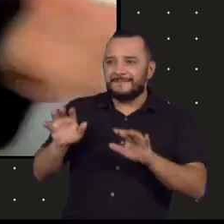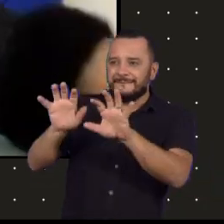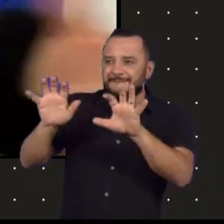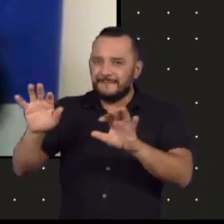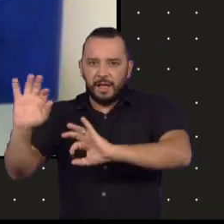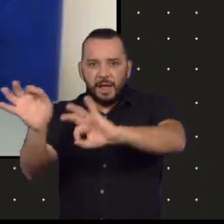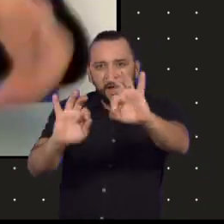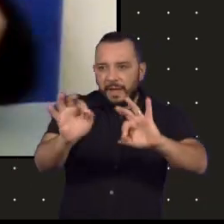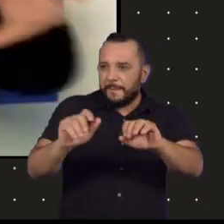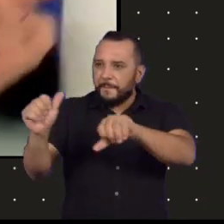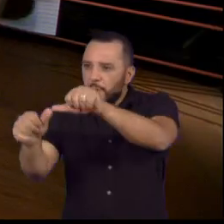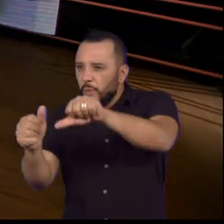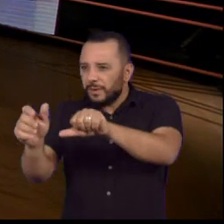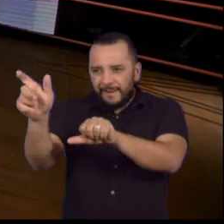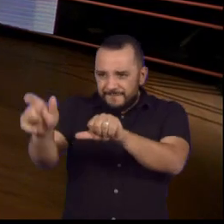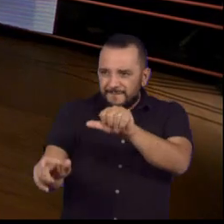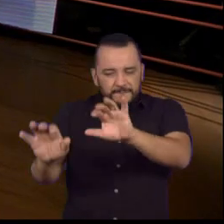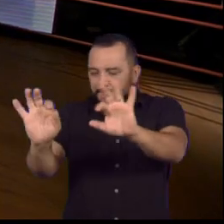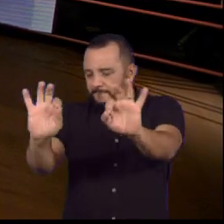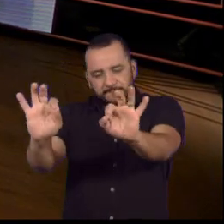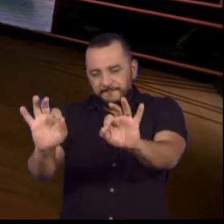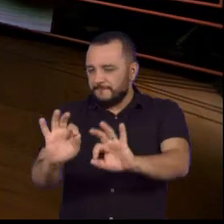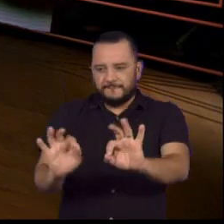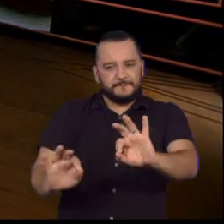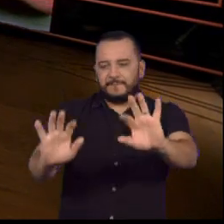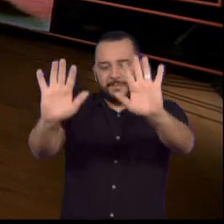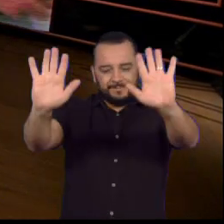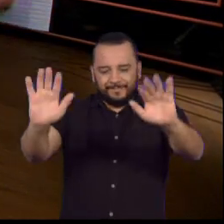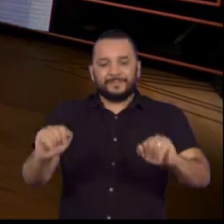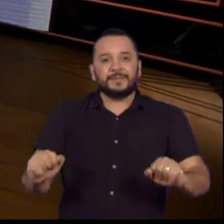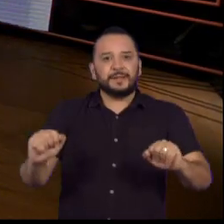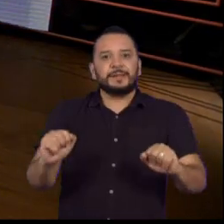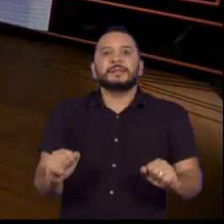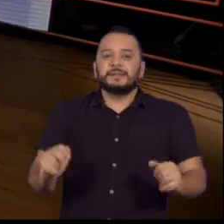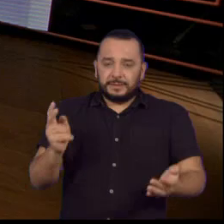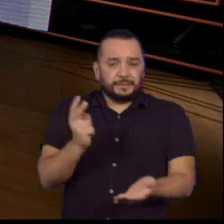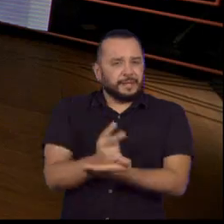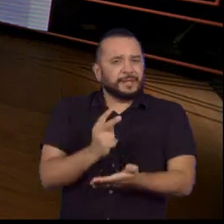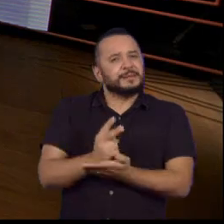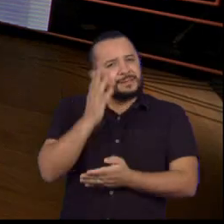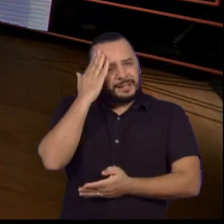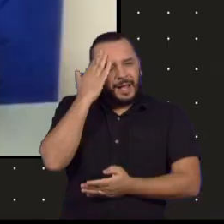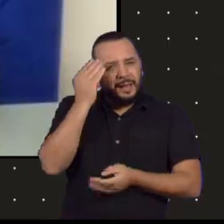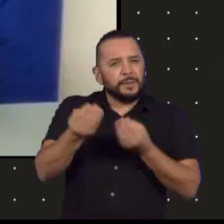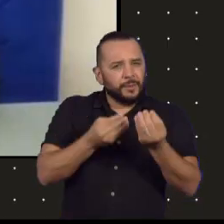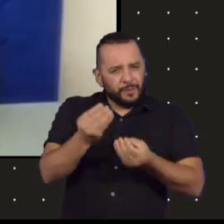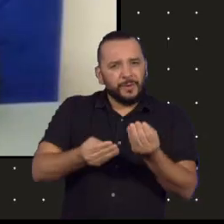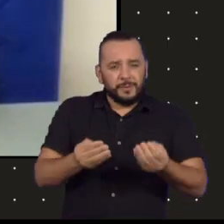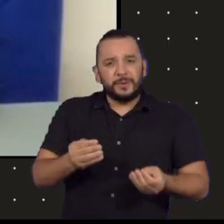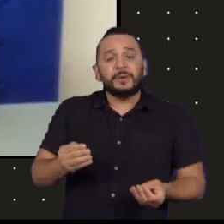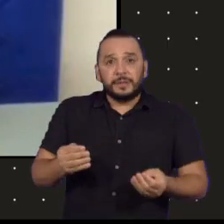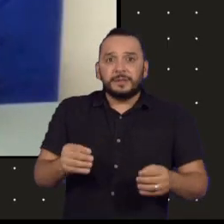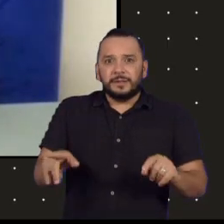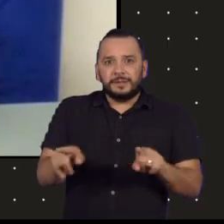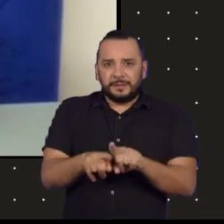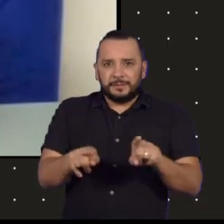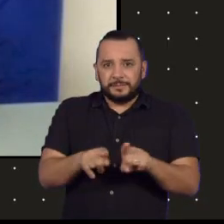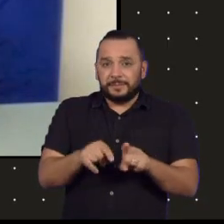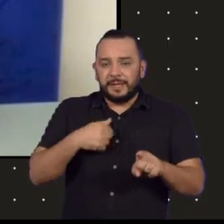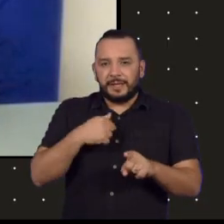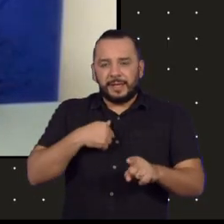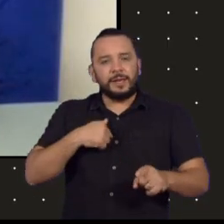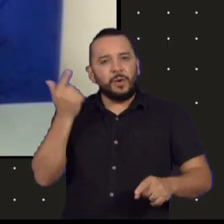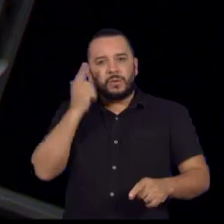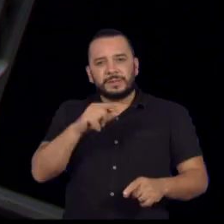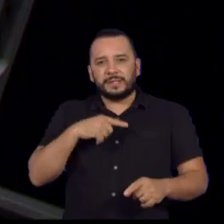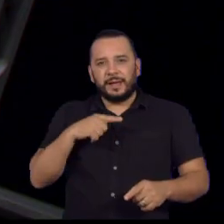Corrige, muda, vai. E interage, você sabe muito bem como é a relação com a plateia, como ele traz a plateia para